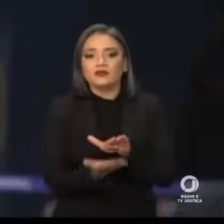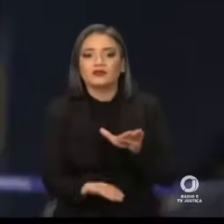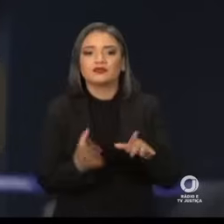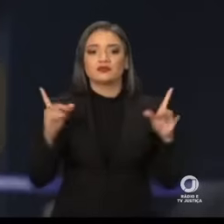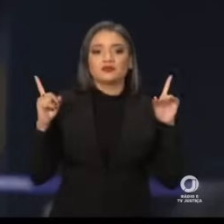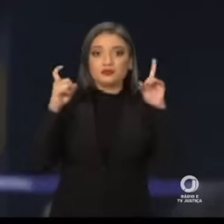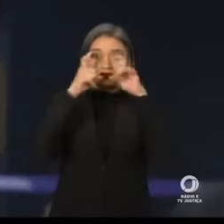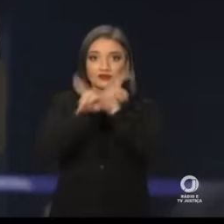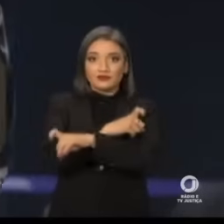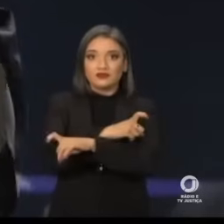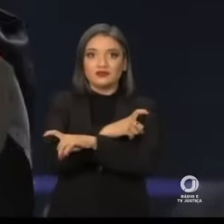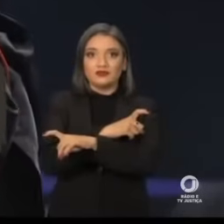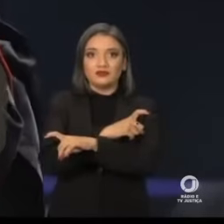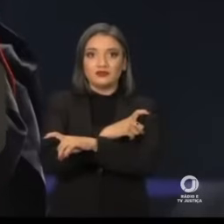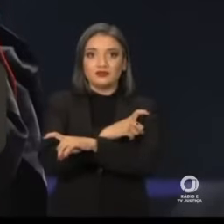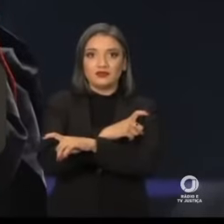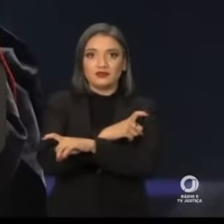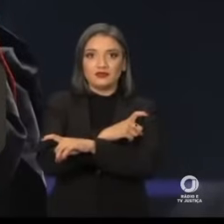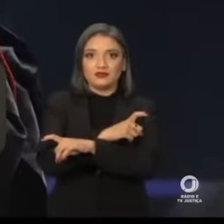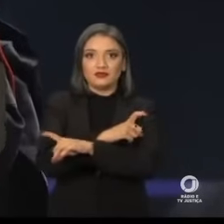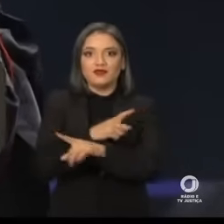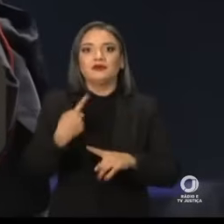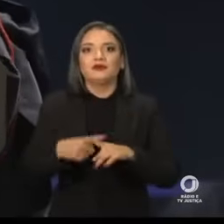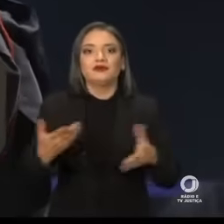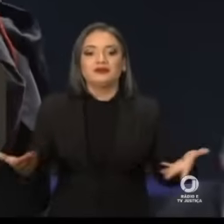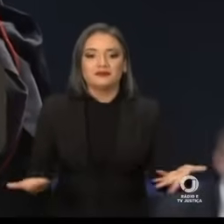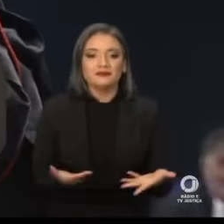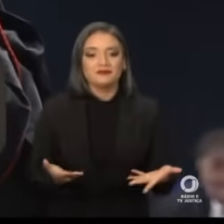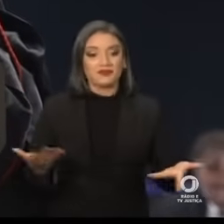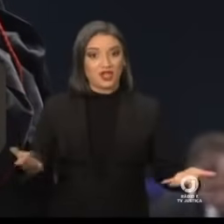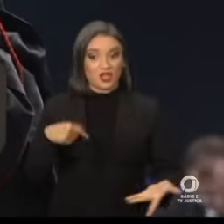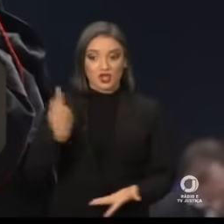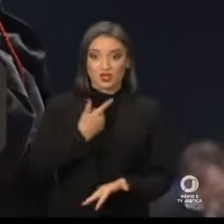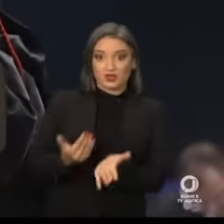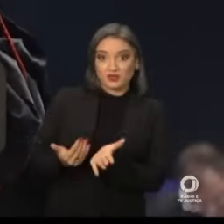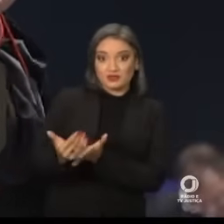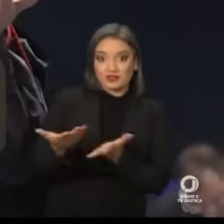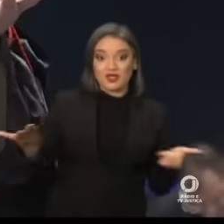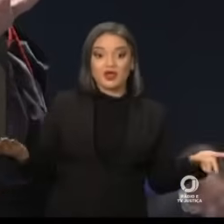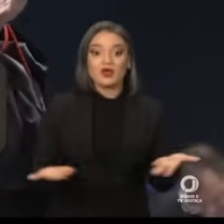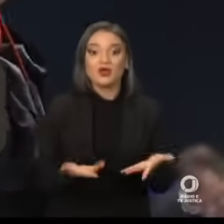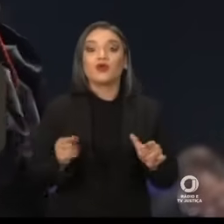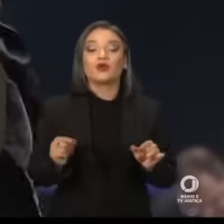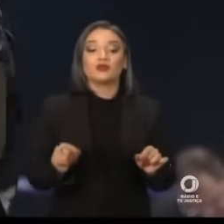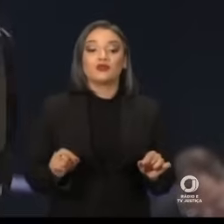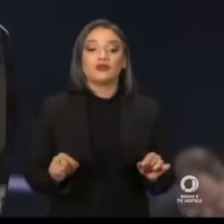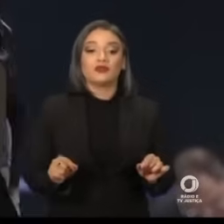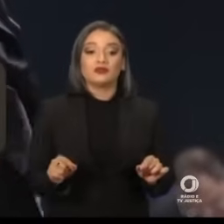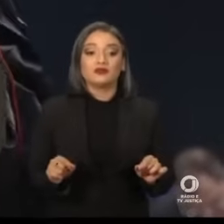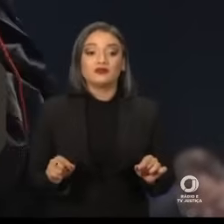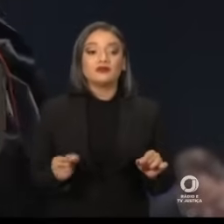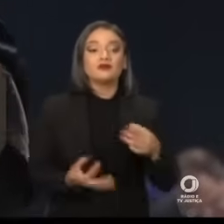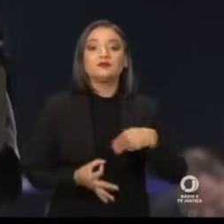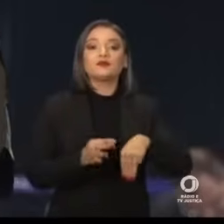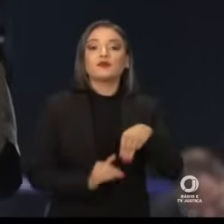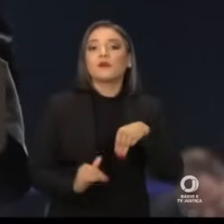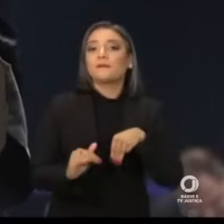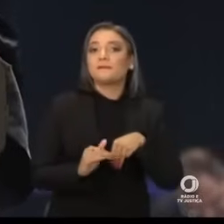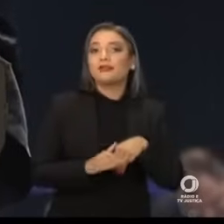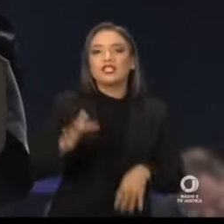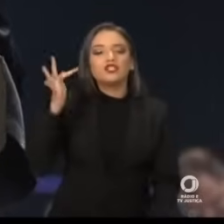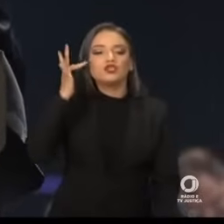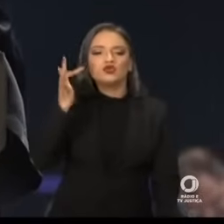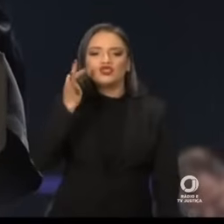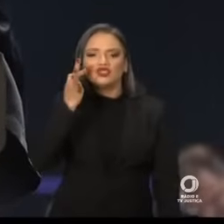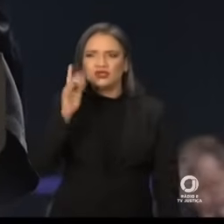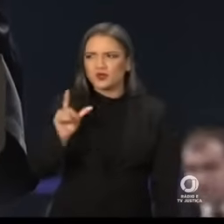porque nós chegamos aqui, efetivamente, com... o ministro Dino saiu um